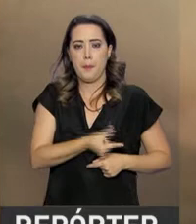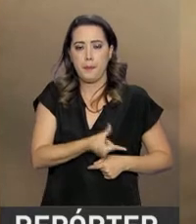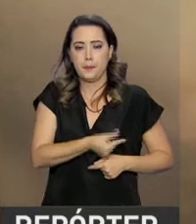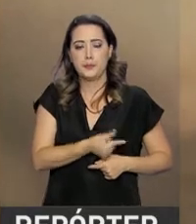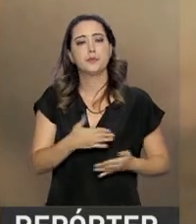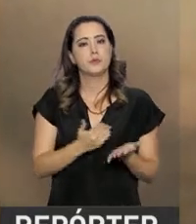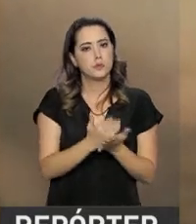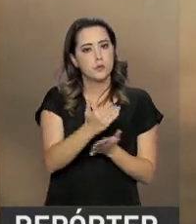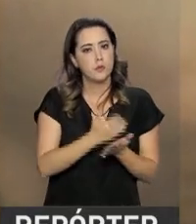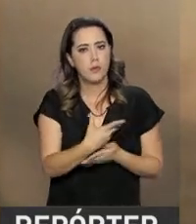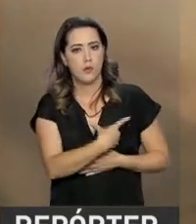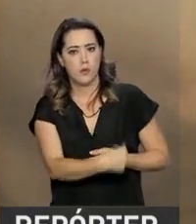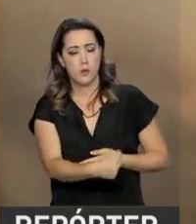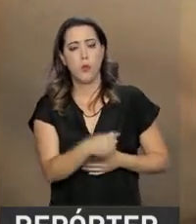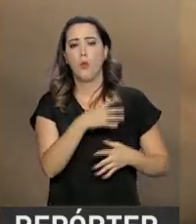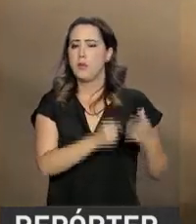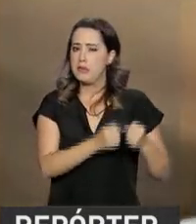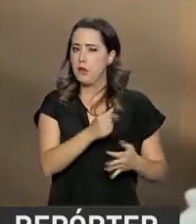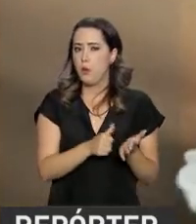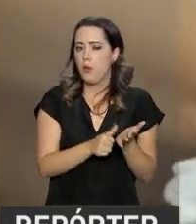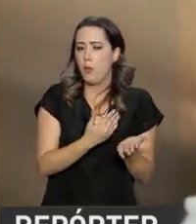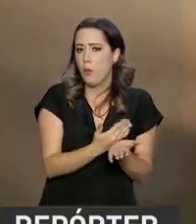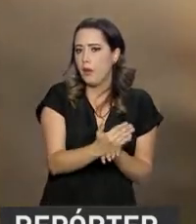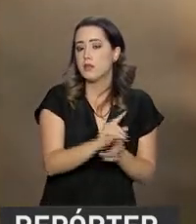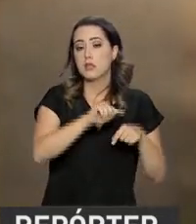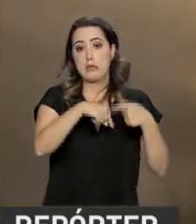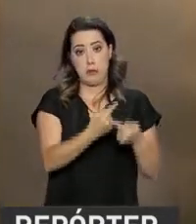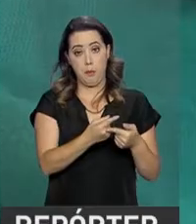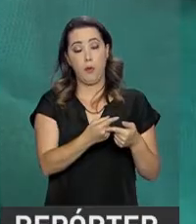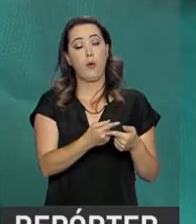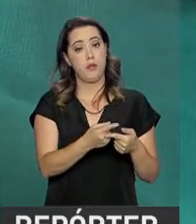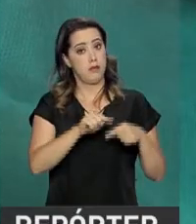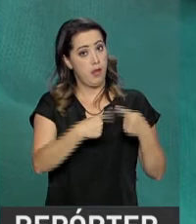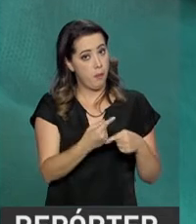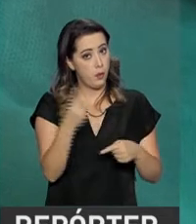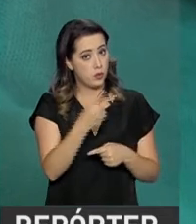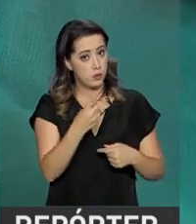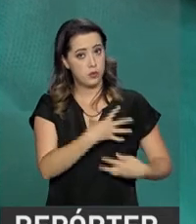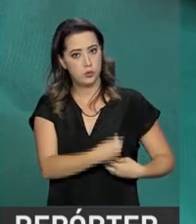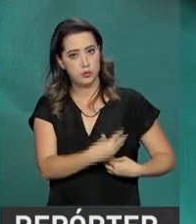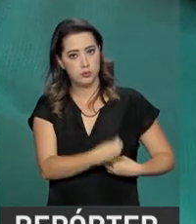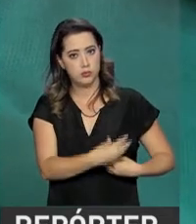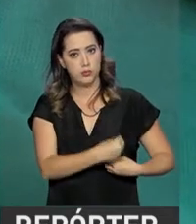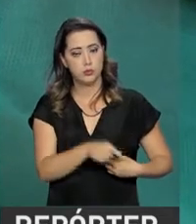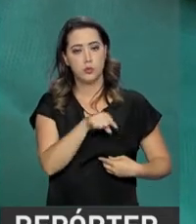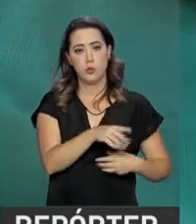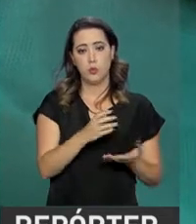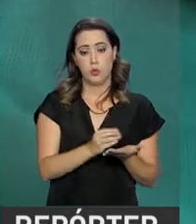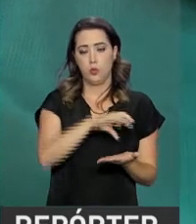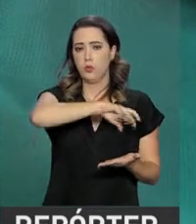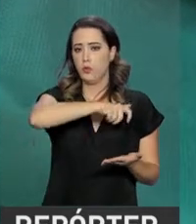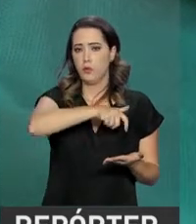até sair o leite. Deixe escorrer os primeiros jatos e só depois comece a colher o leite no frasco esterilizado.